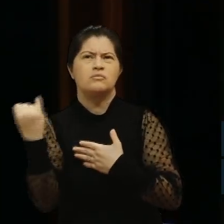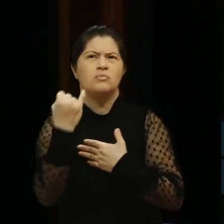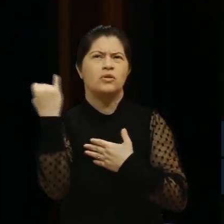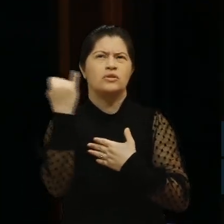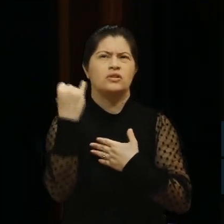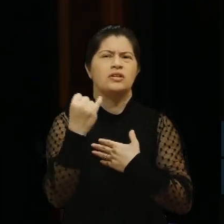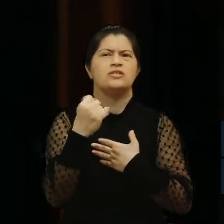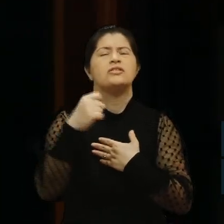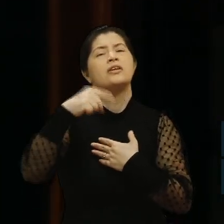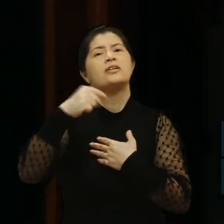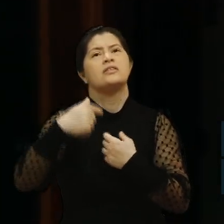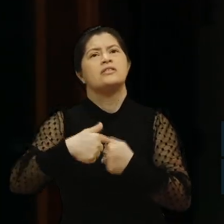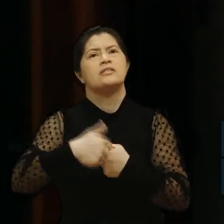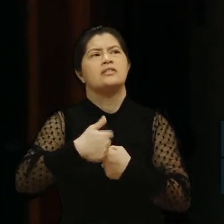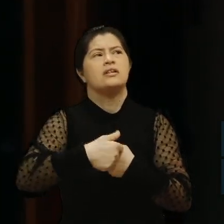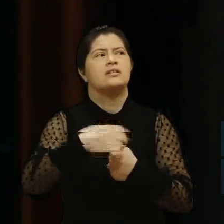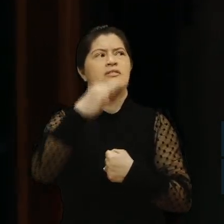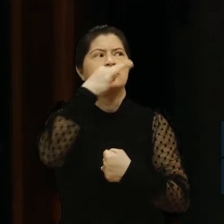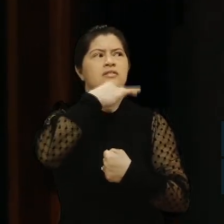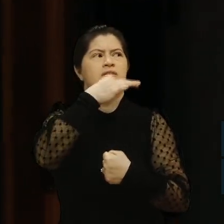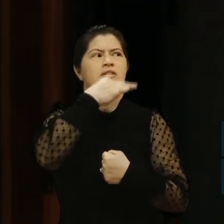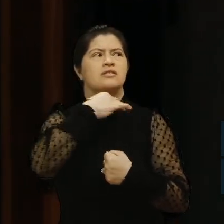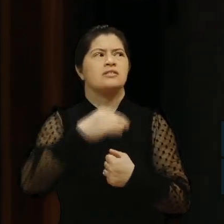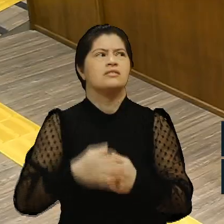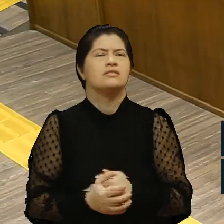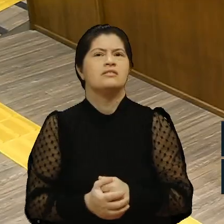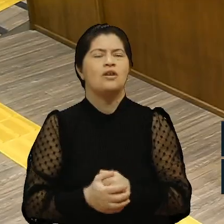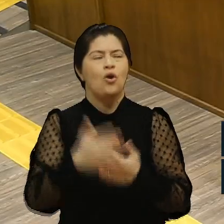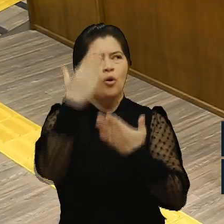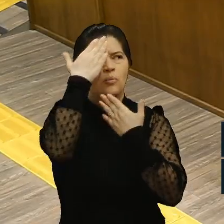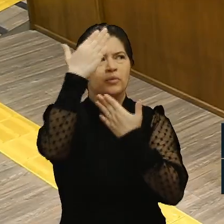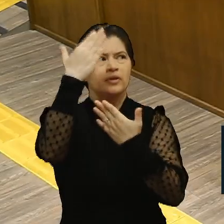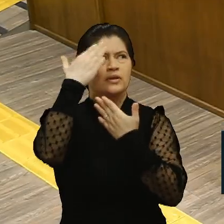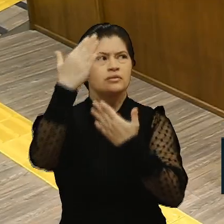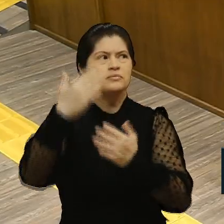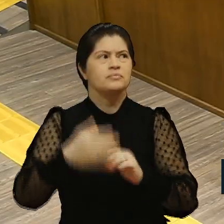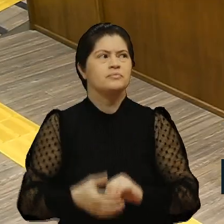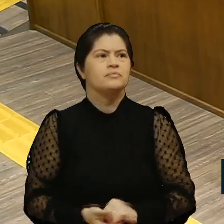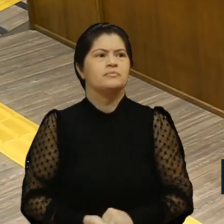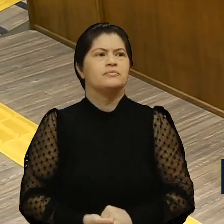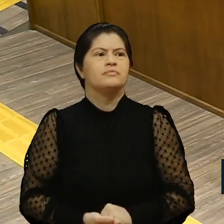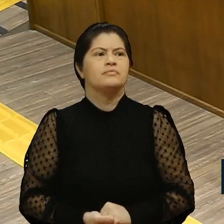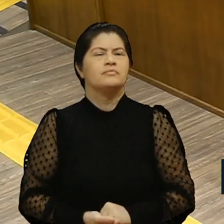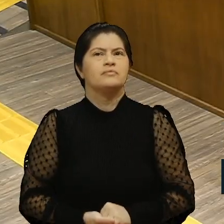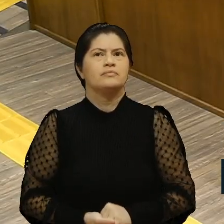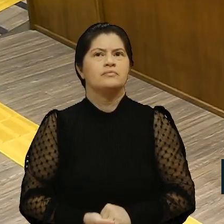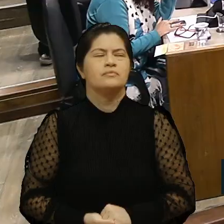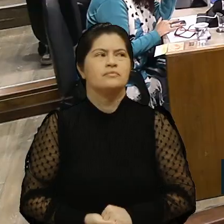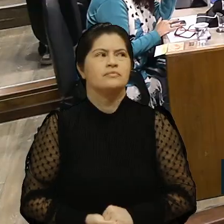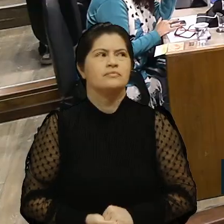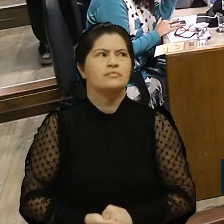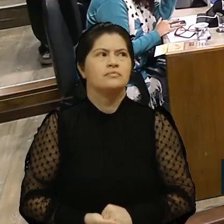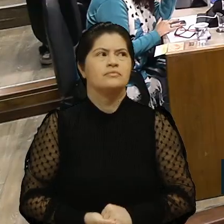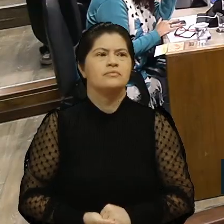caxiense. No momento oportuno, voto sim, senhor presidente. Muito obrigado. Para declarar o voto, o vereador Zé D'Ambrosio.